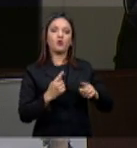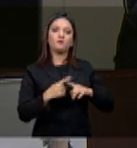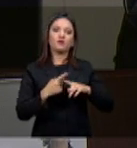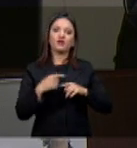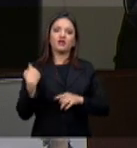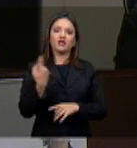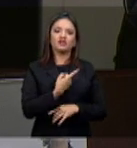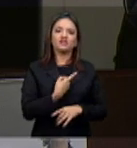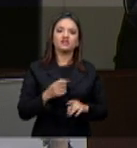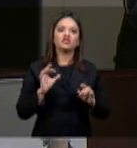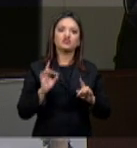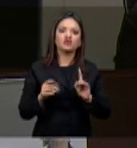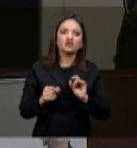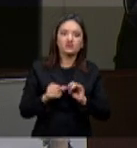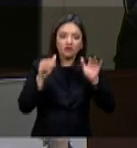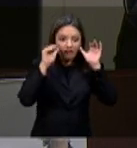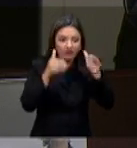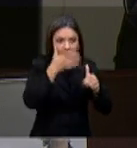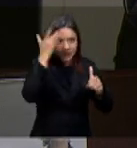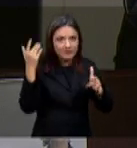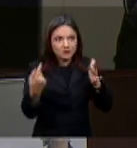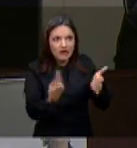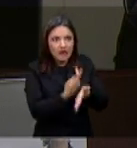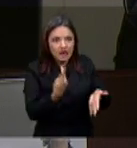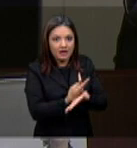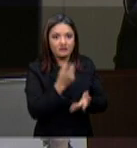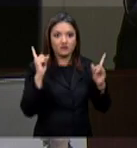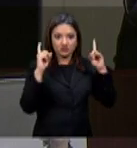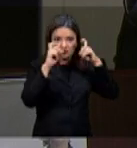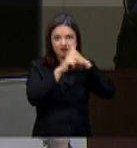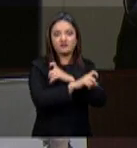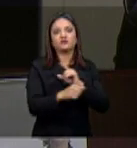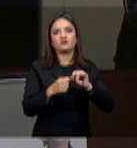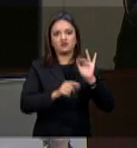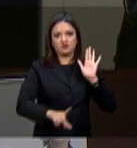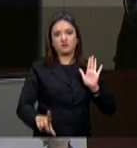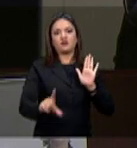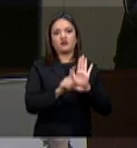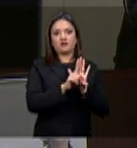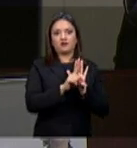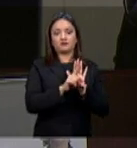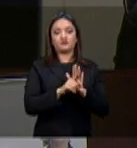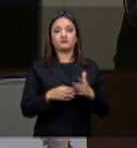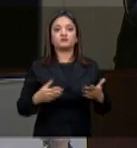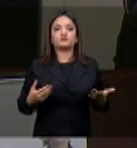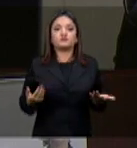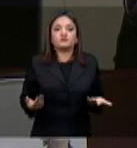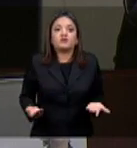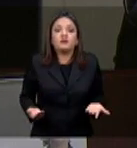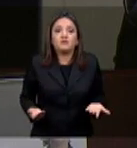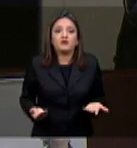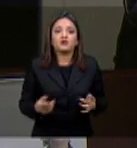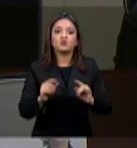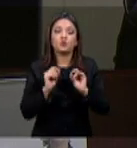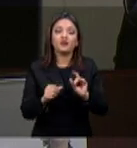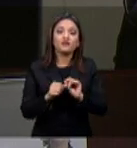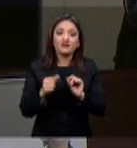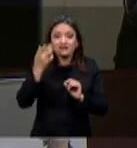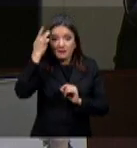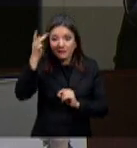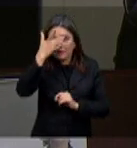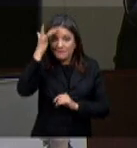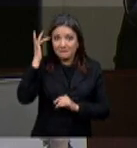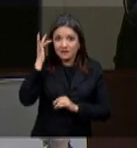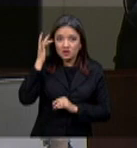produzimos o transgressor e fica muito mais difícil de se implementar qualquer lei. O que oferecer aos indivíduos que nem